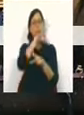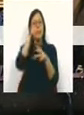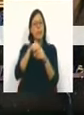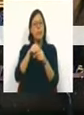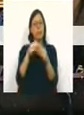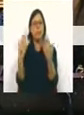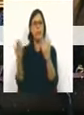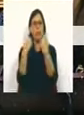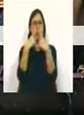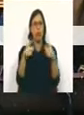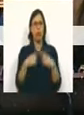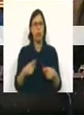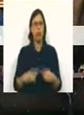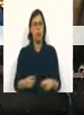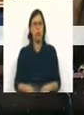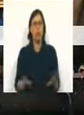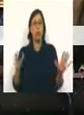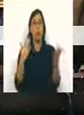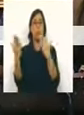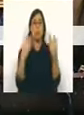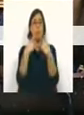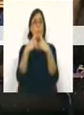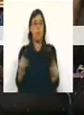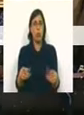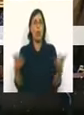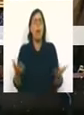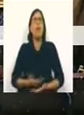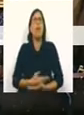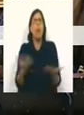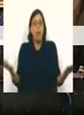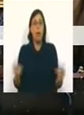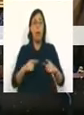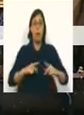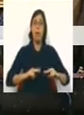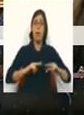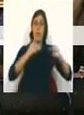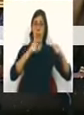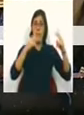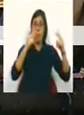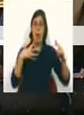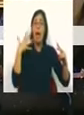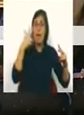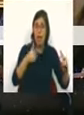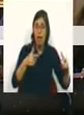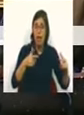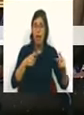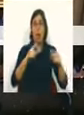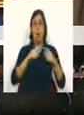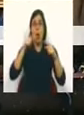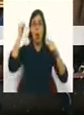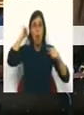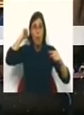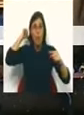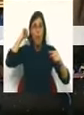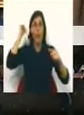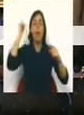em contradições. Contradições. Afinal, este descongelamento é para amanhã? É para